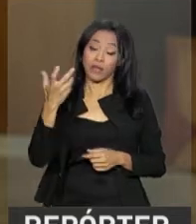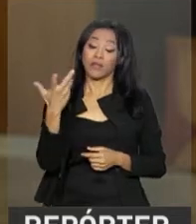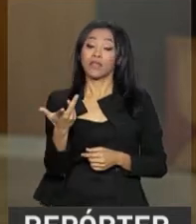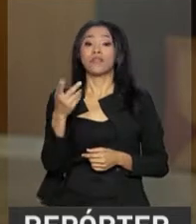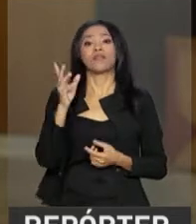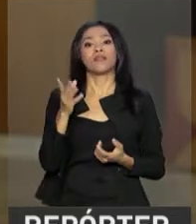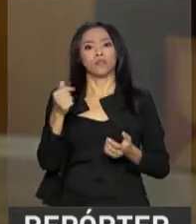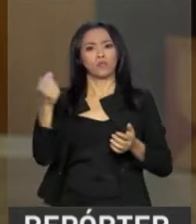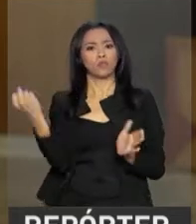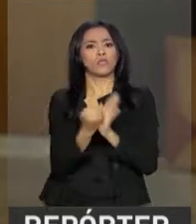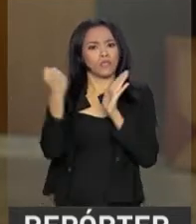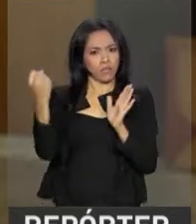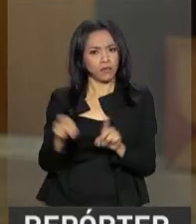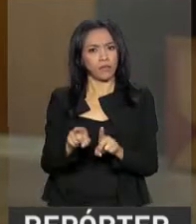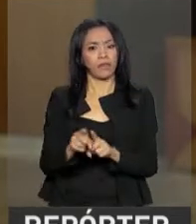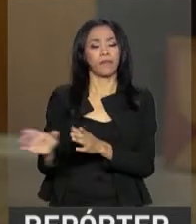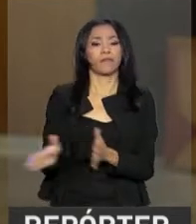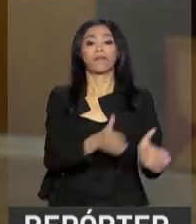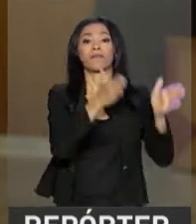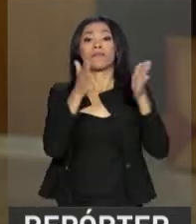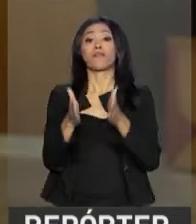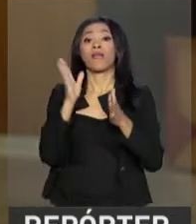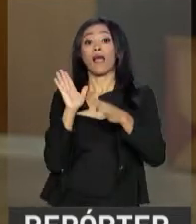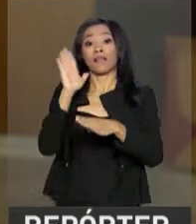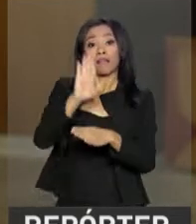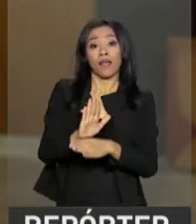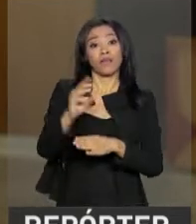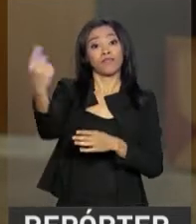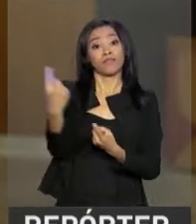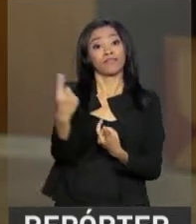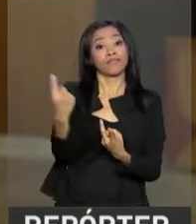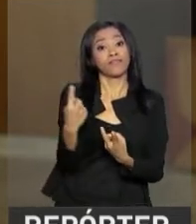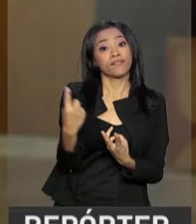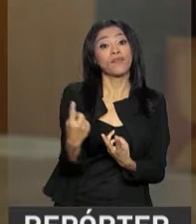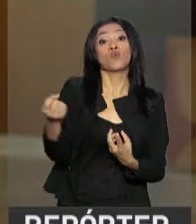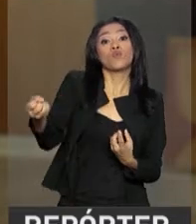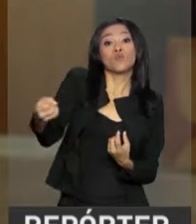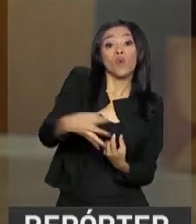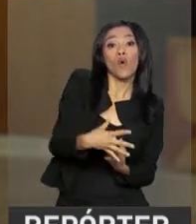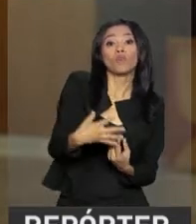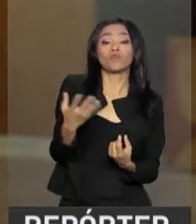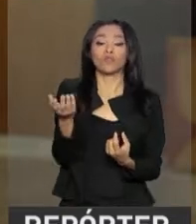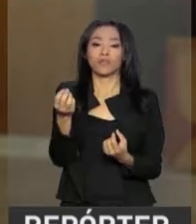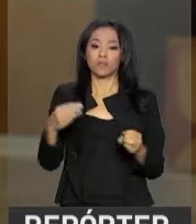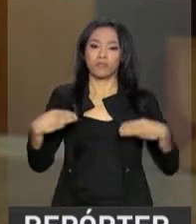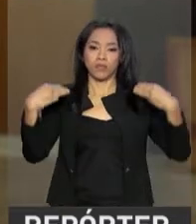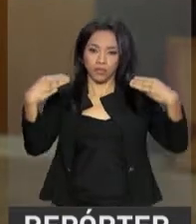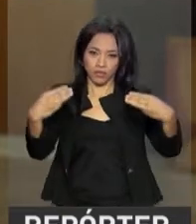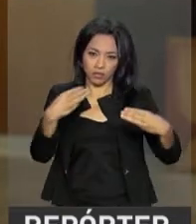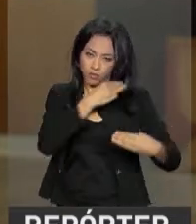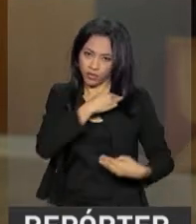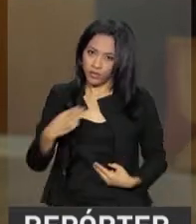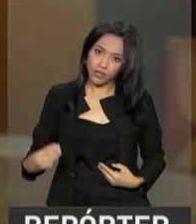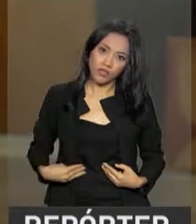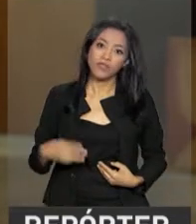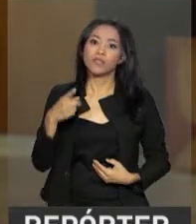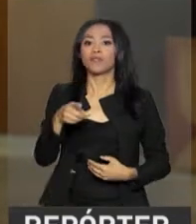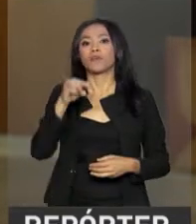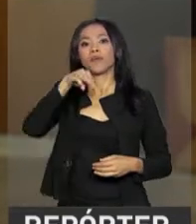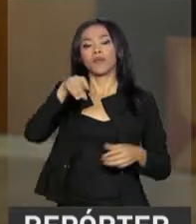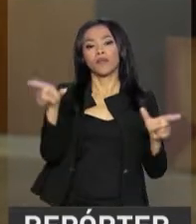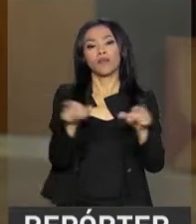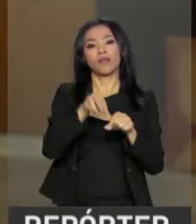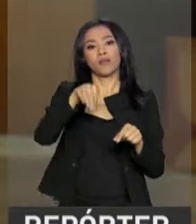às 3 horas, o presidente dá posse aos novos ministros do Desenvolvimento Social, Alberto Beltrame, e também